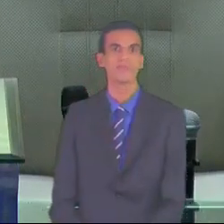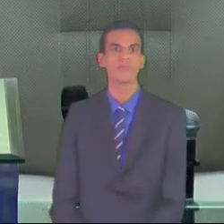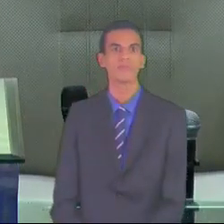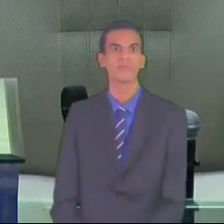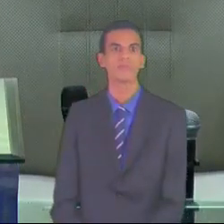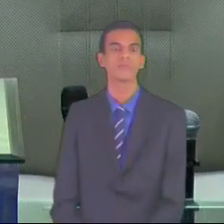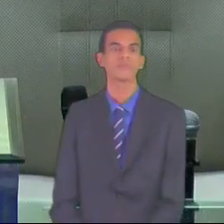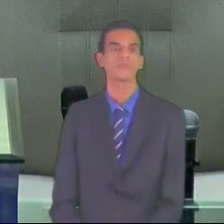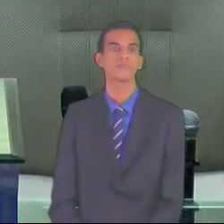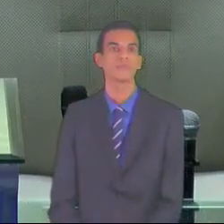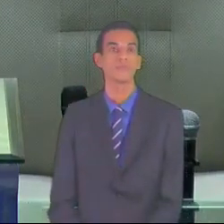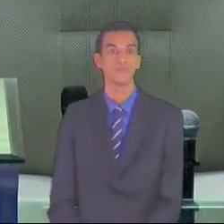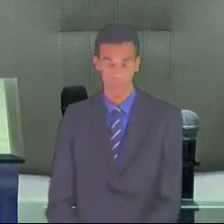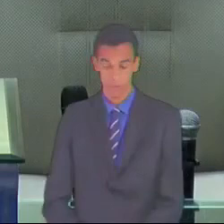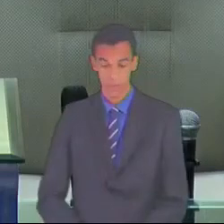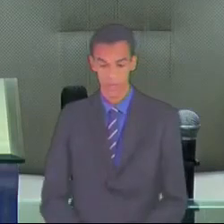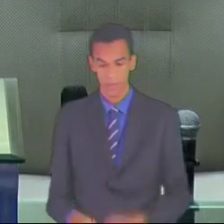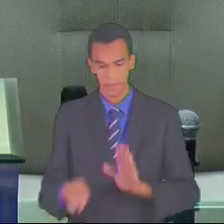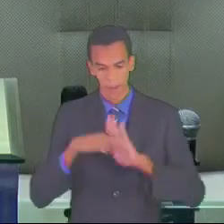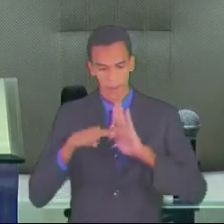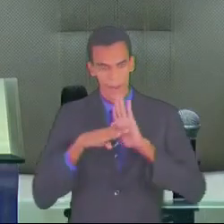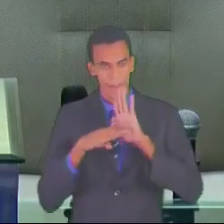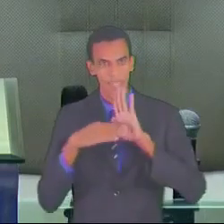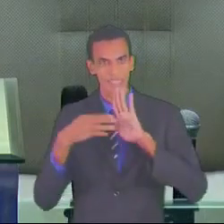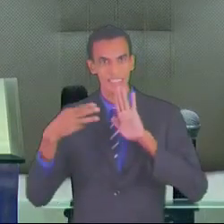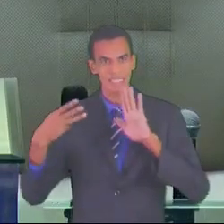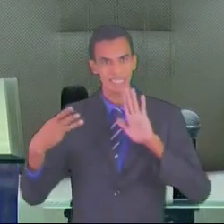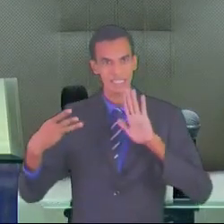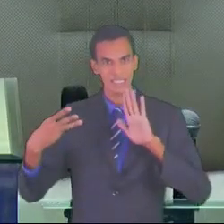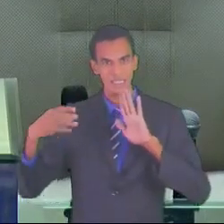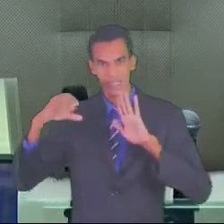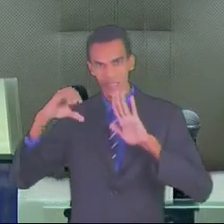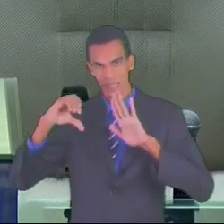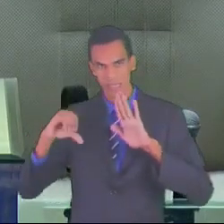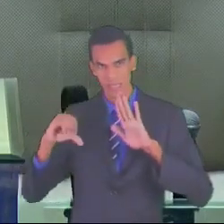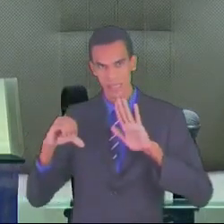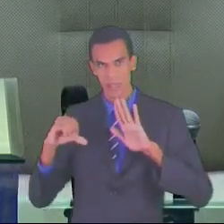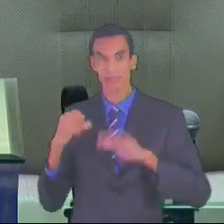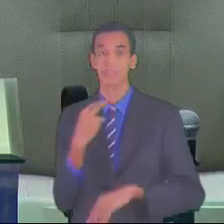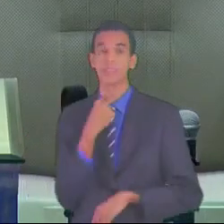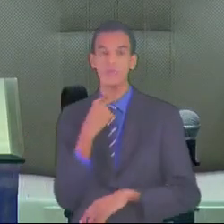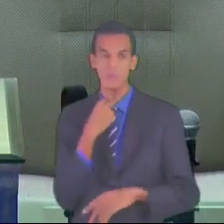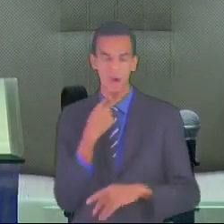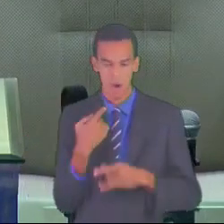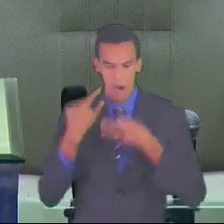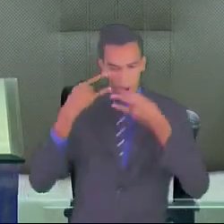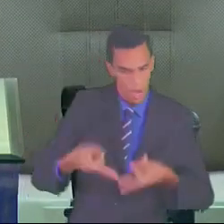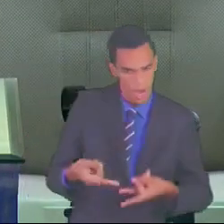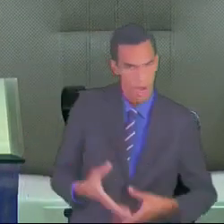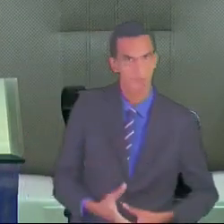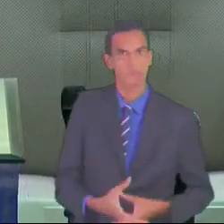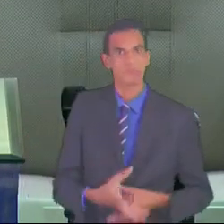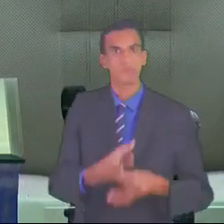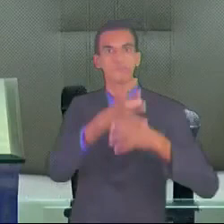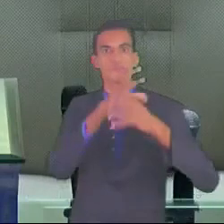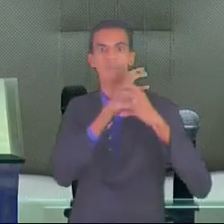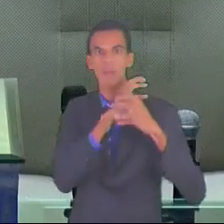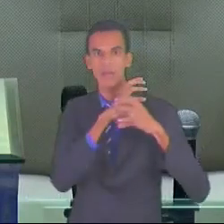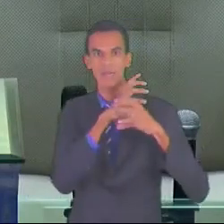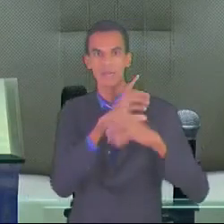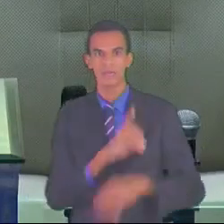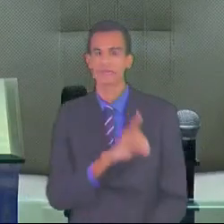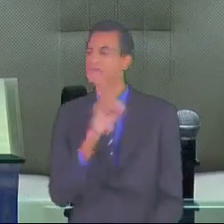E o artigo 39 dizia, ninguém poderá carregar o seu leito no sábado.